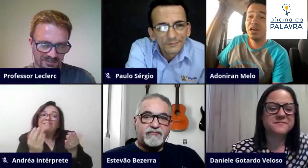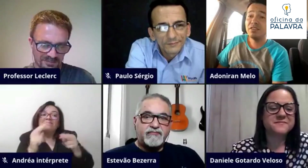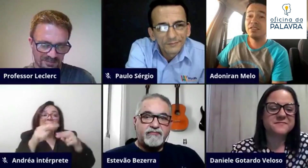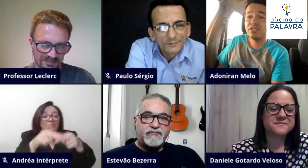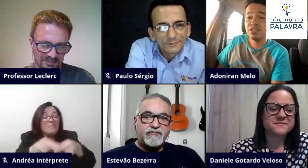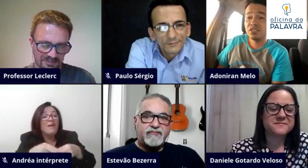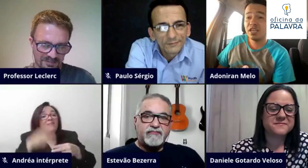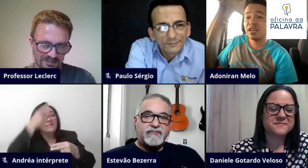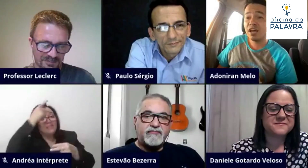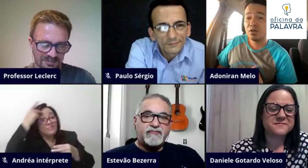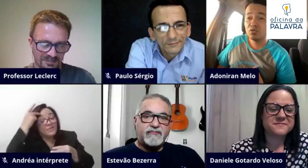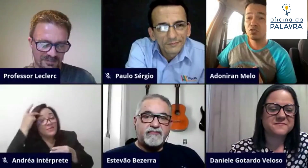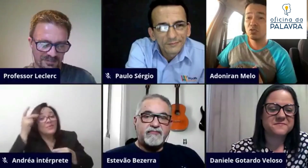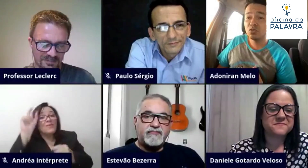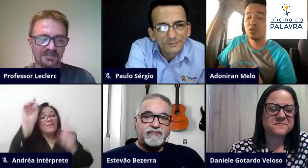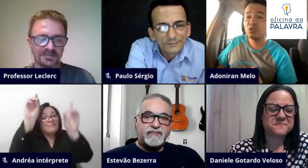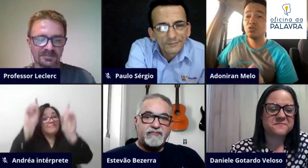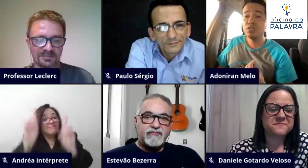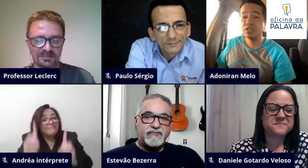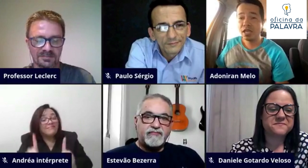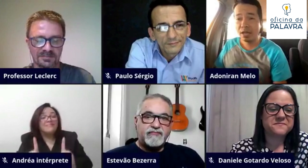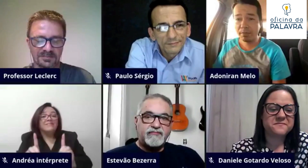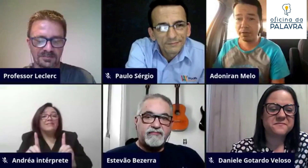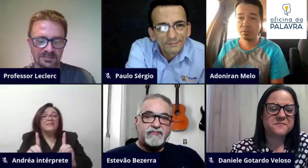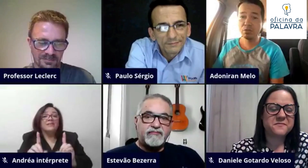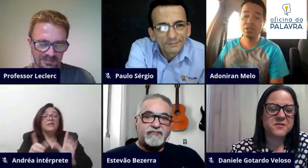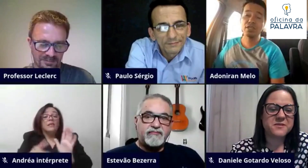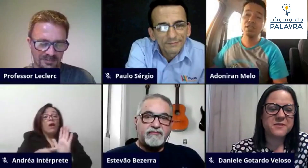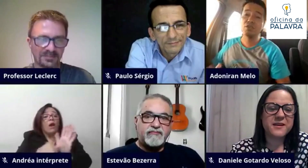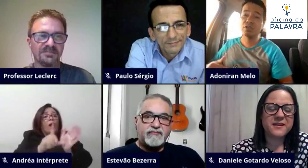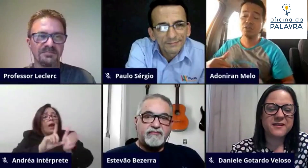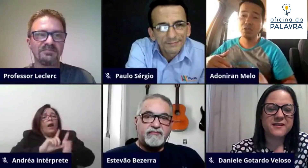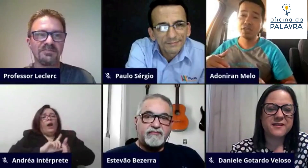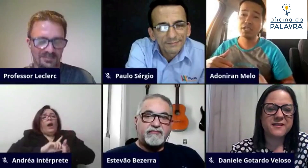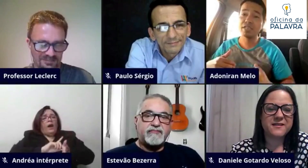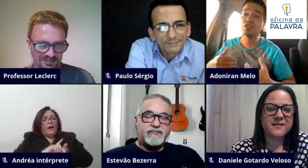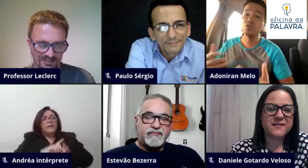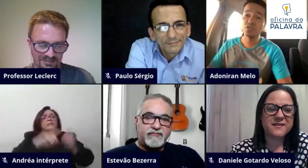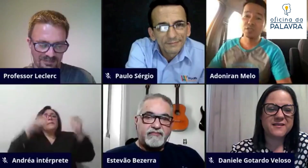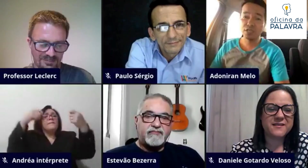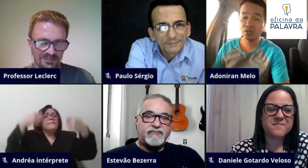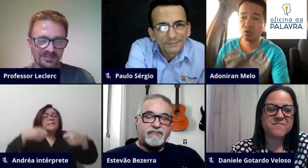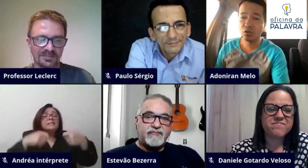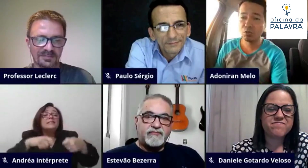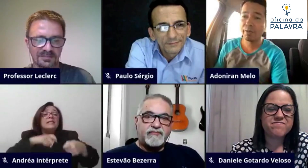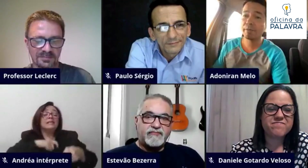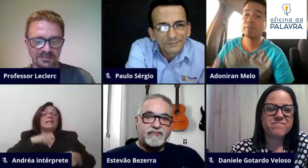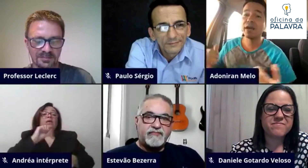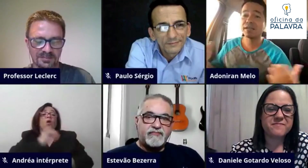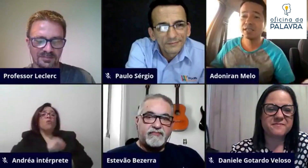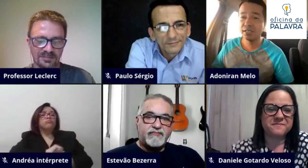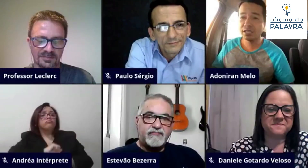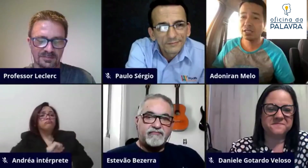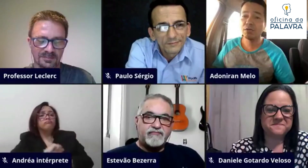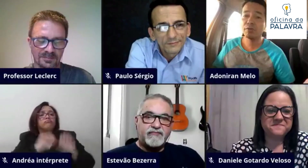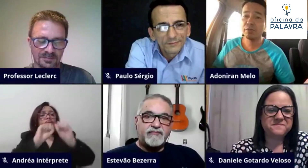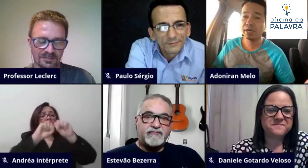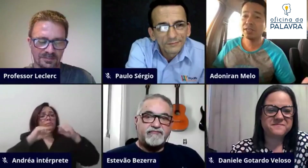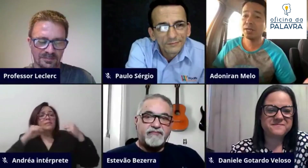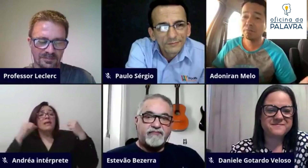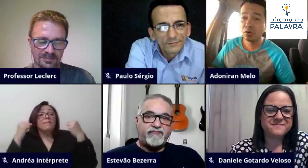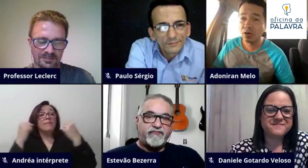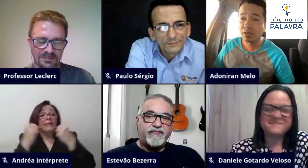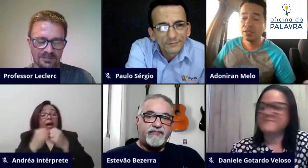seminários, antes de chegar um surdo, o intérprete? Por que não até se usa isso como uma propaganda, até